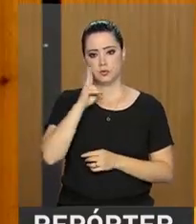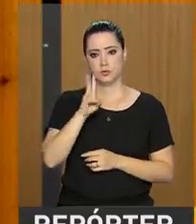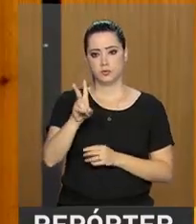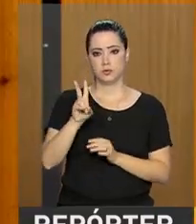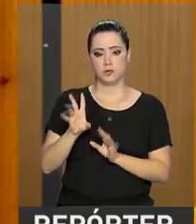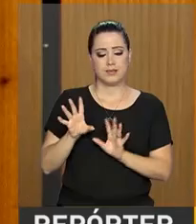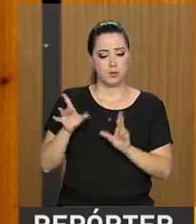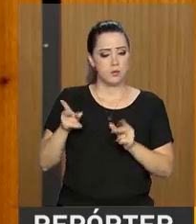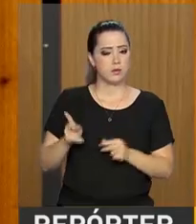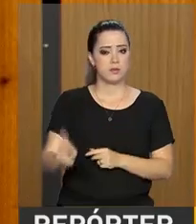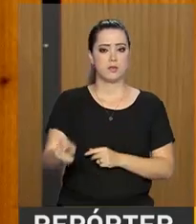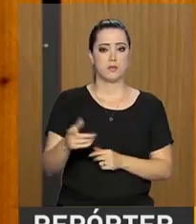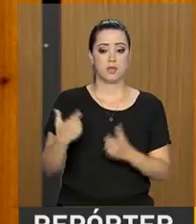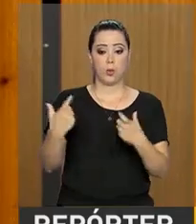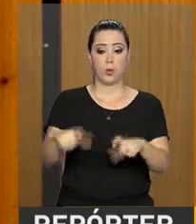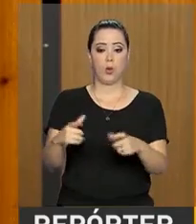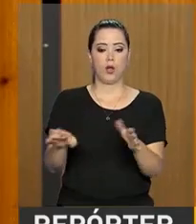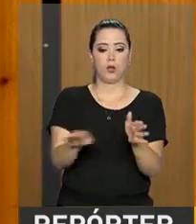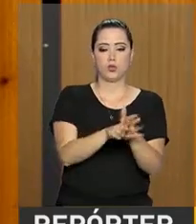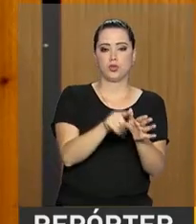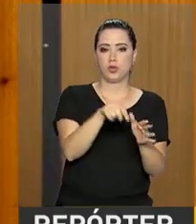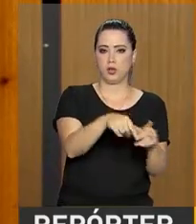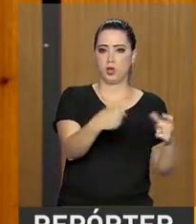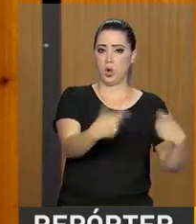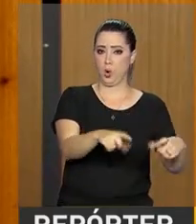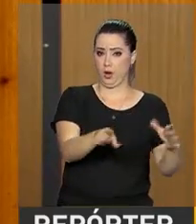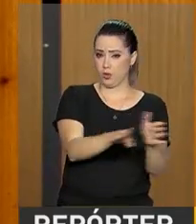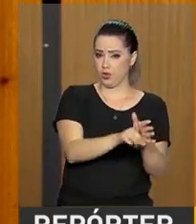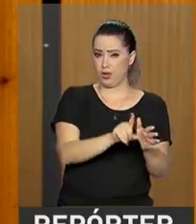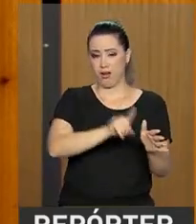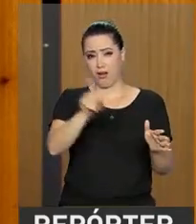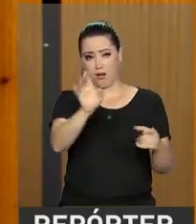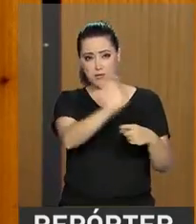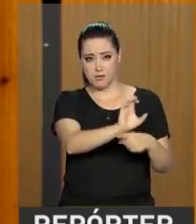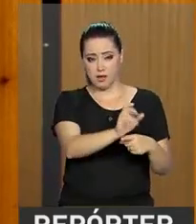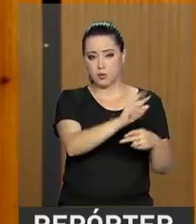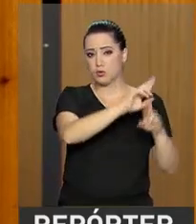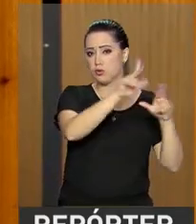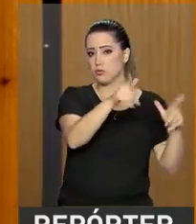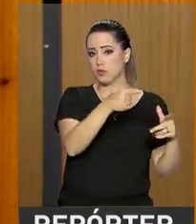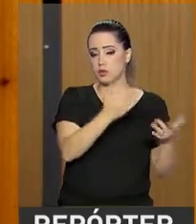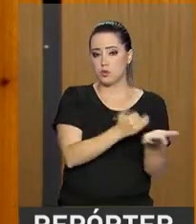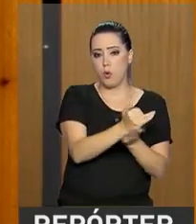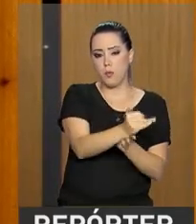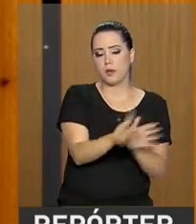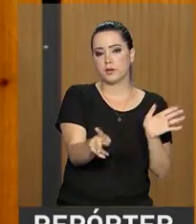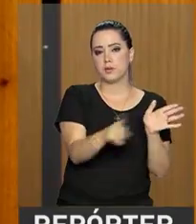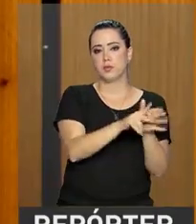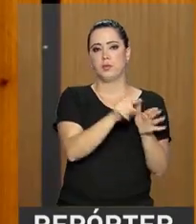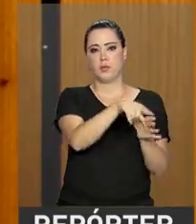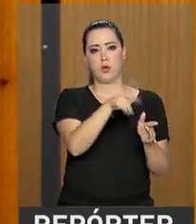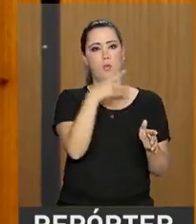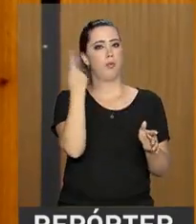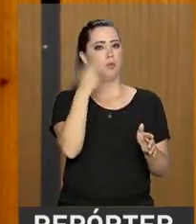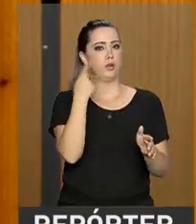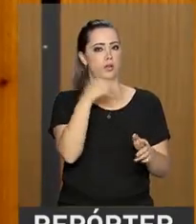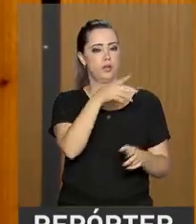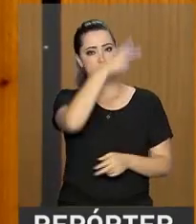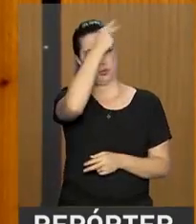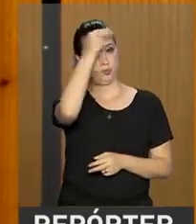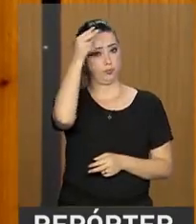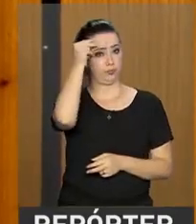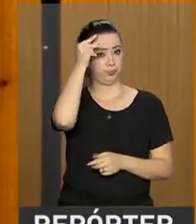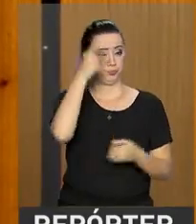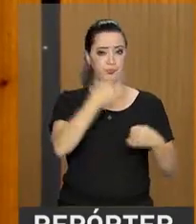acompanhados até o abrigo de destino. Chegando no abrigo do destino é que também eles começam a entrar nessa política que aí é